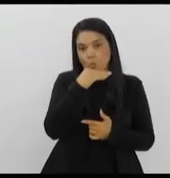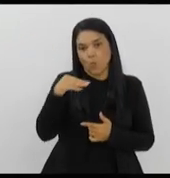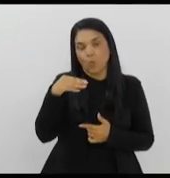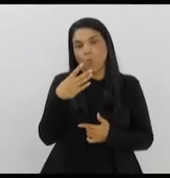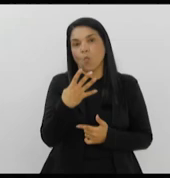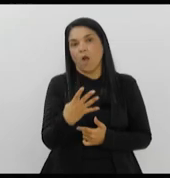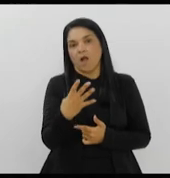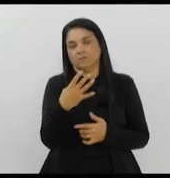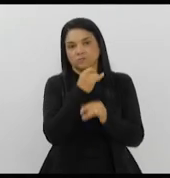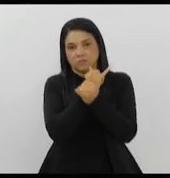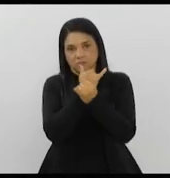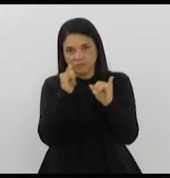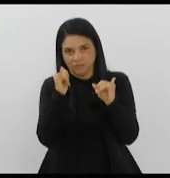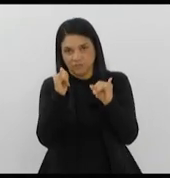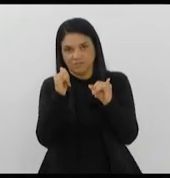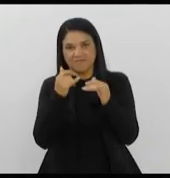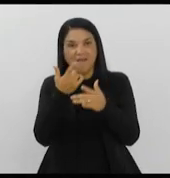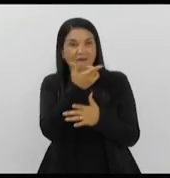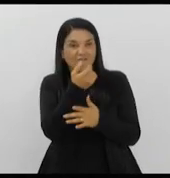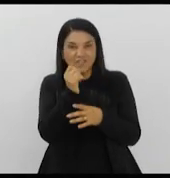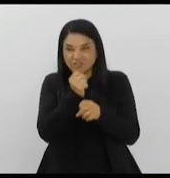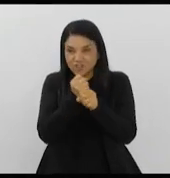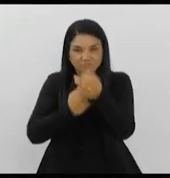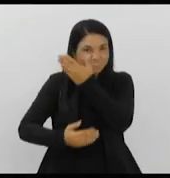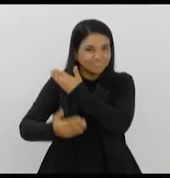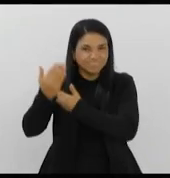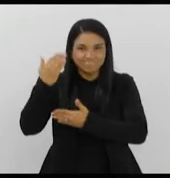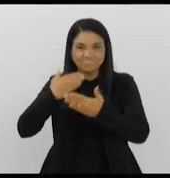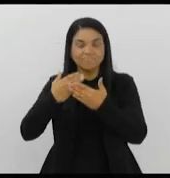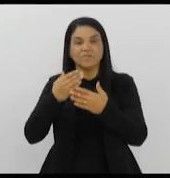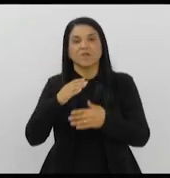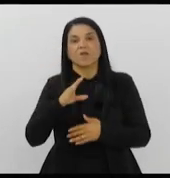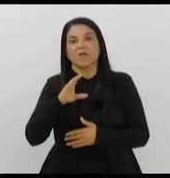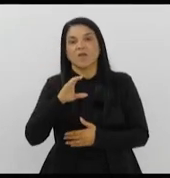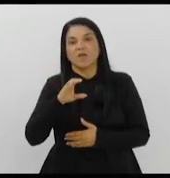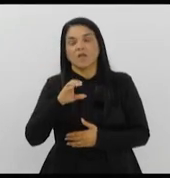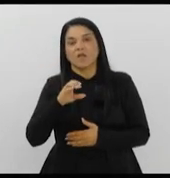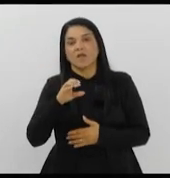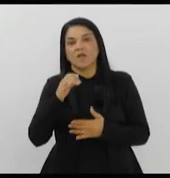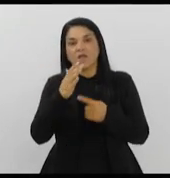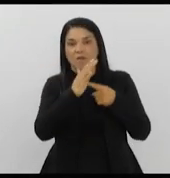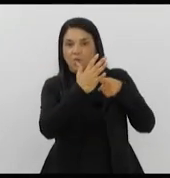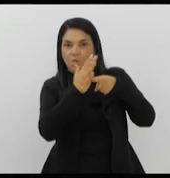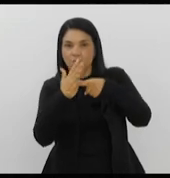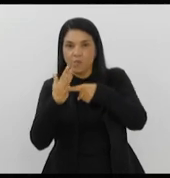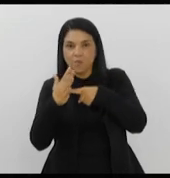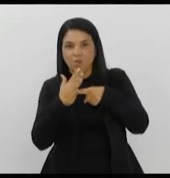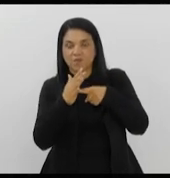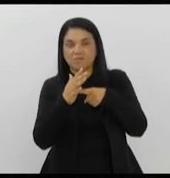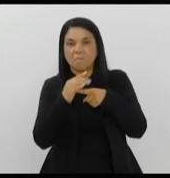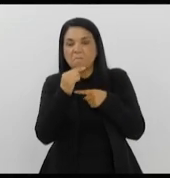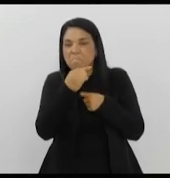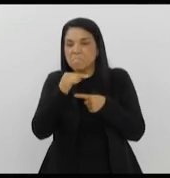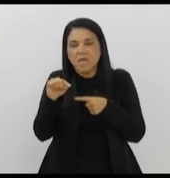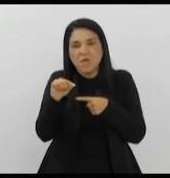disponível. Há 20 anos atrás, a eólica era menos de 0,5% e a solar